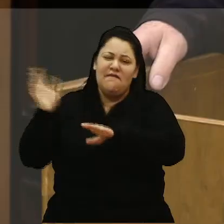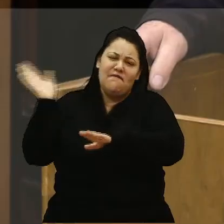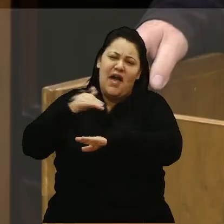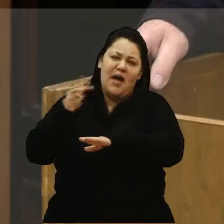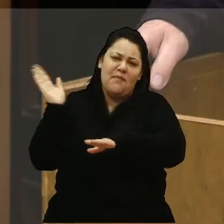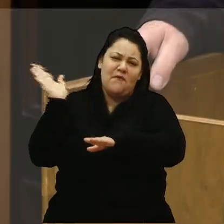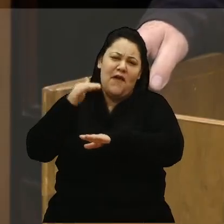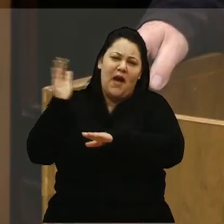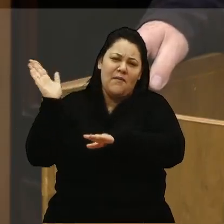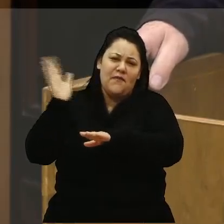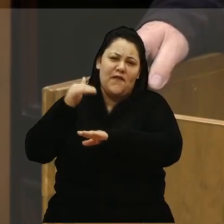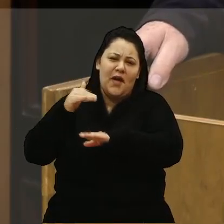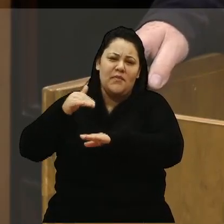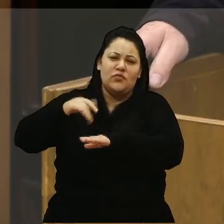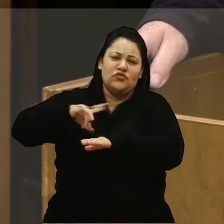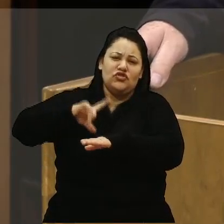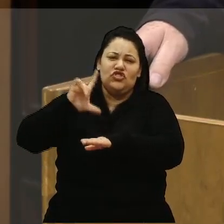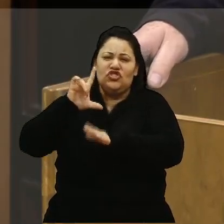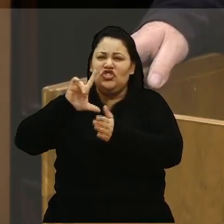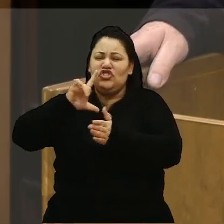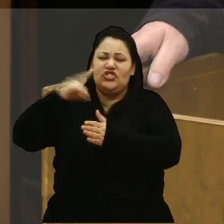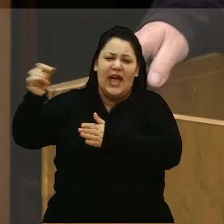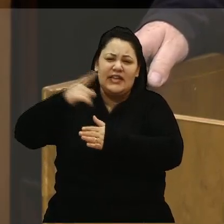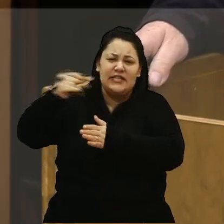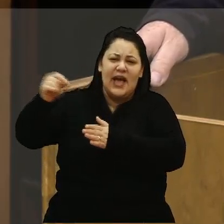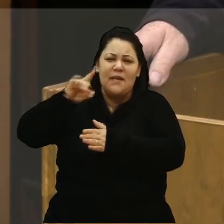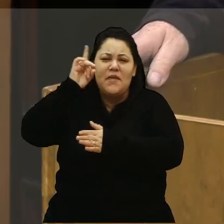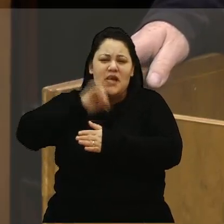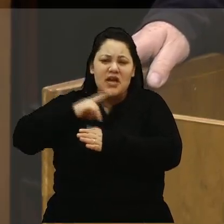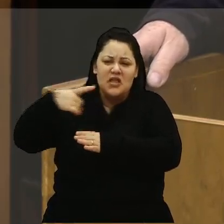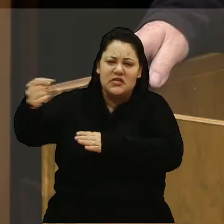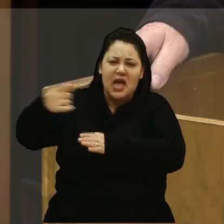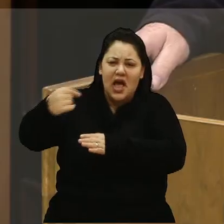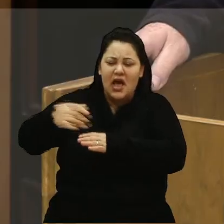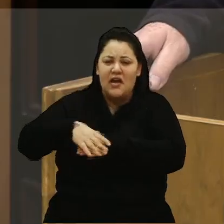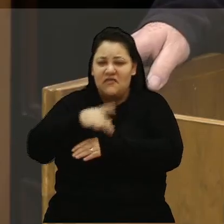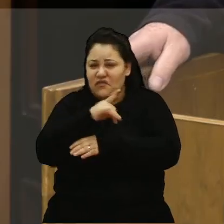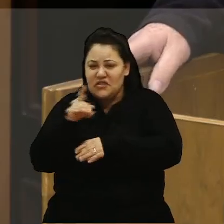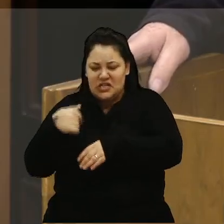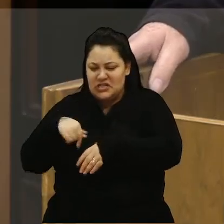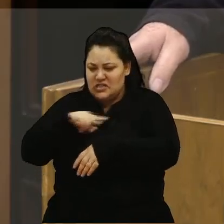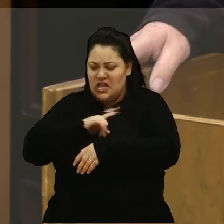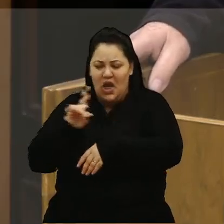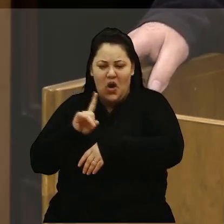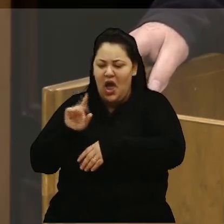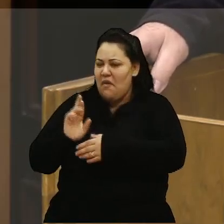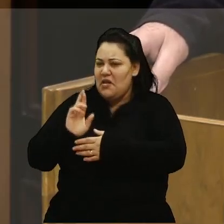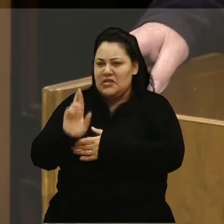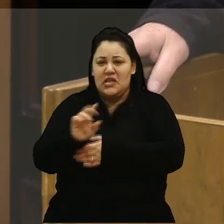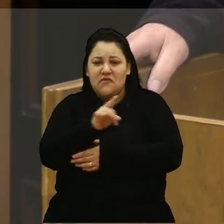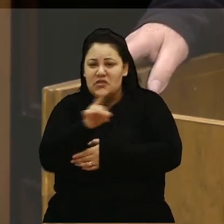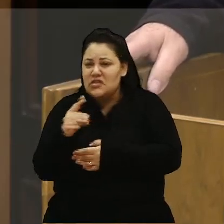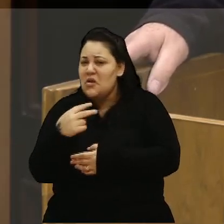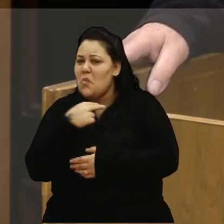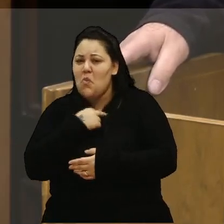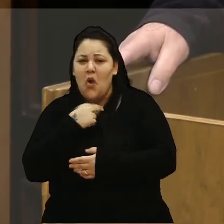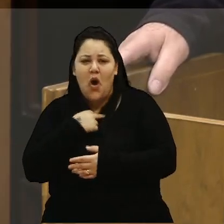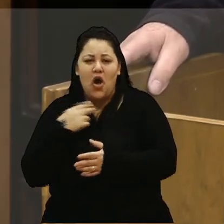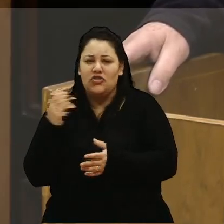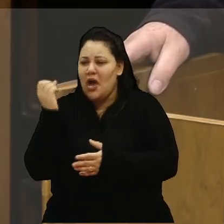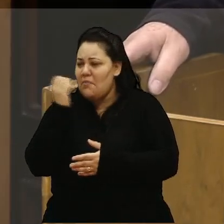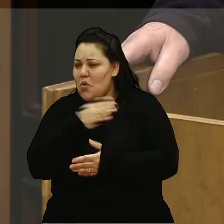né? Americanos, fora daqui, né? Fora daqui. Vocês não nos representam, vocês não podem nos